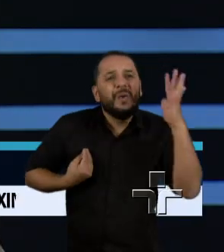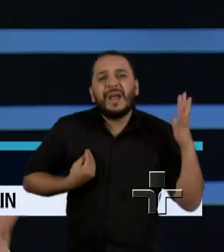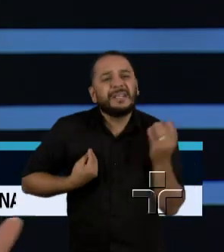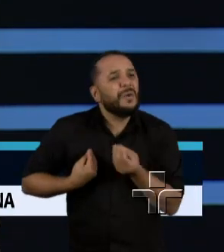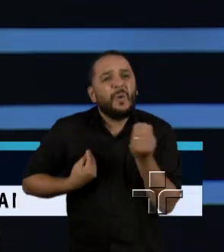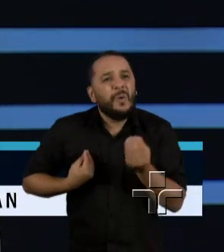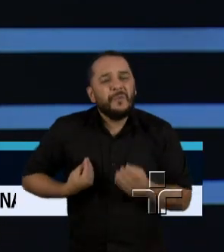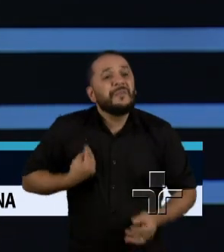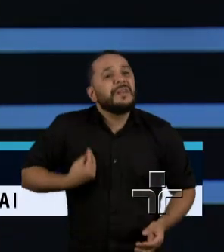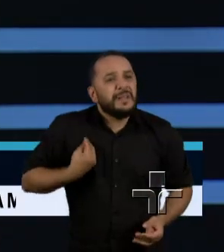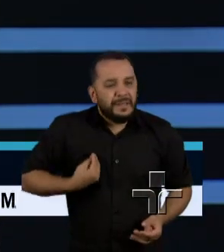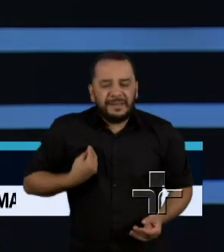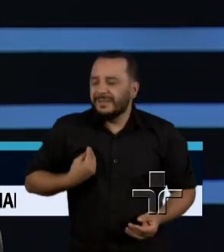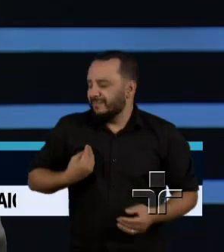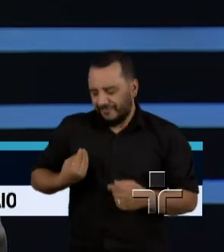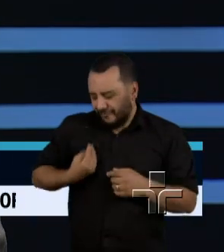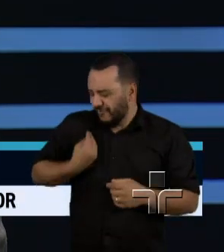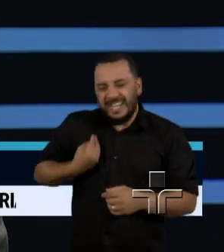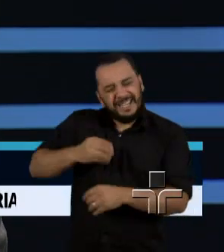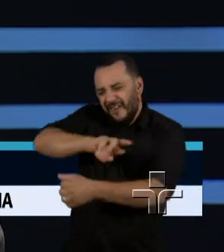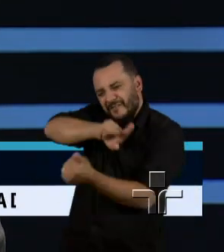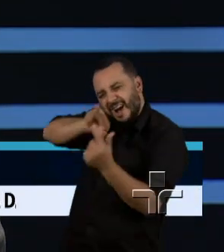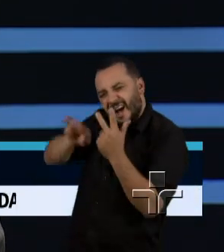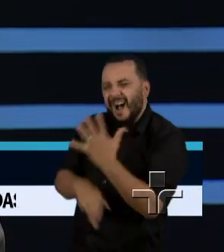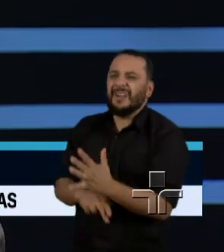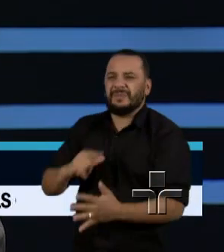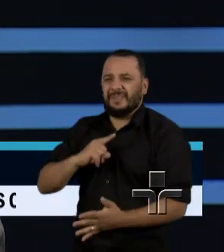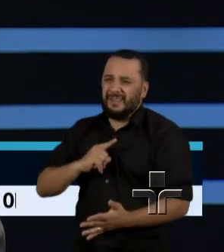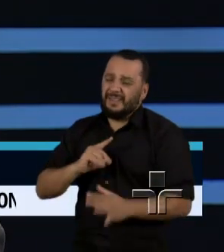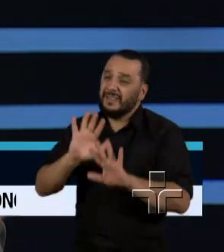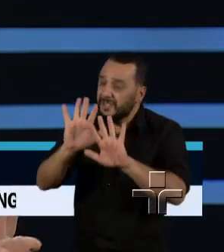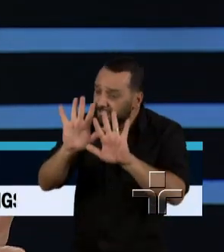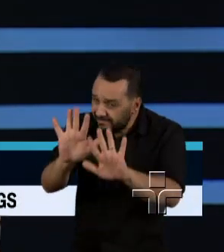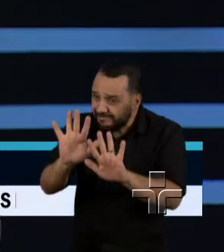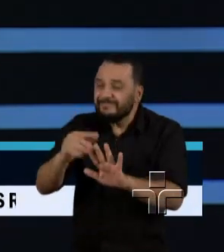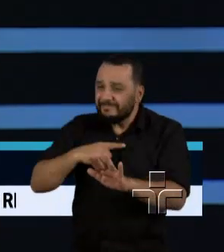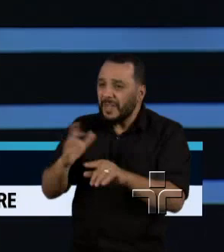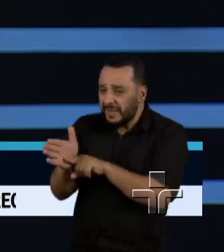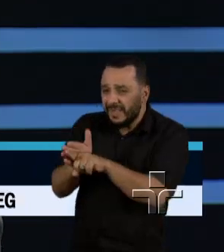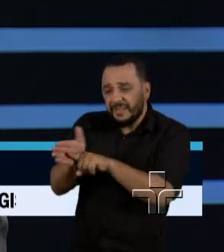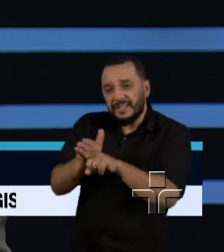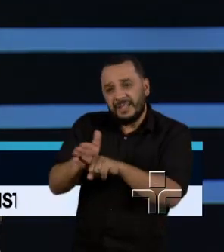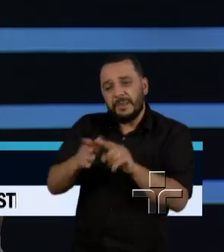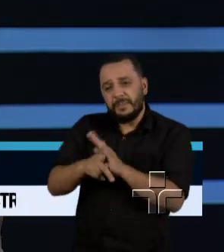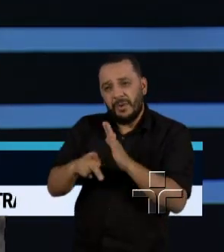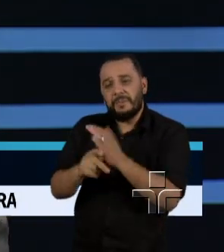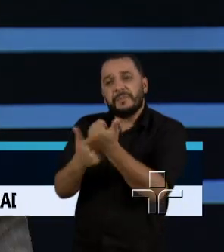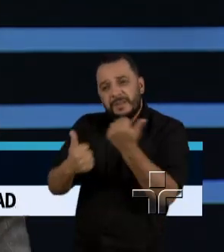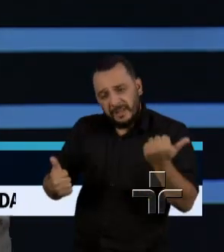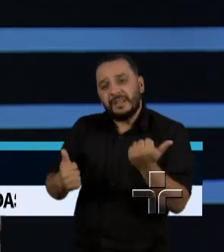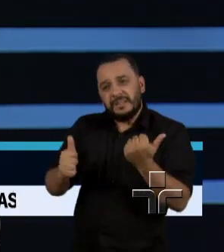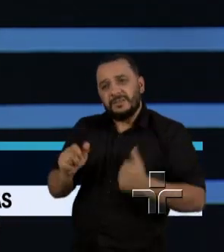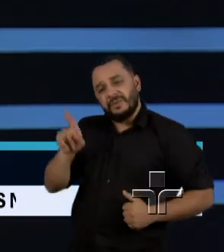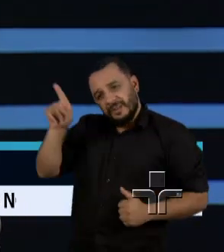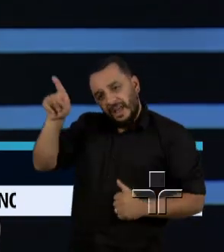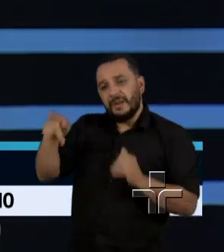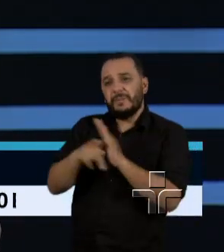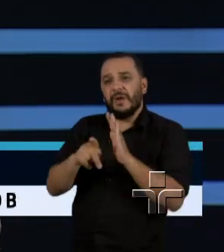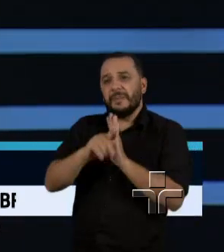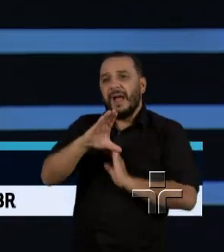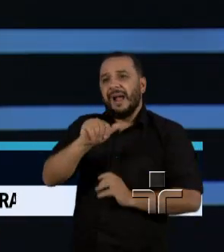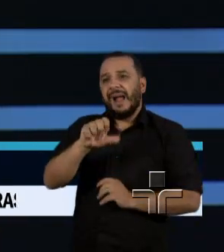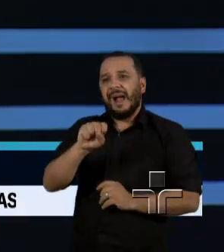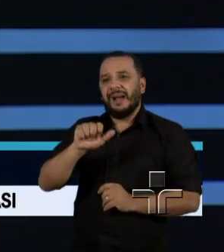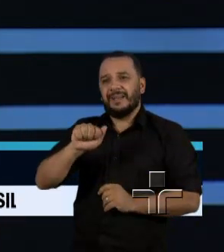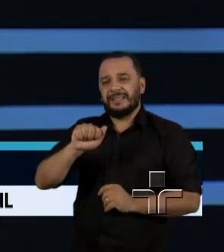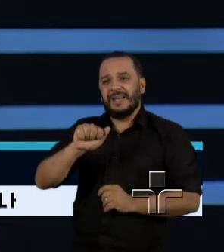Casa Civil semana passada e ele tem esse discurso, né, lá do presidente em relação à política ambiental, e isso